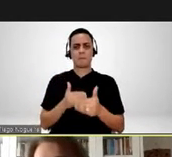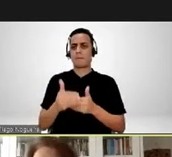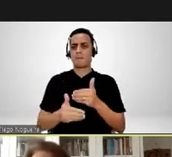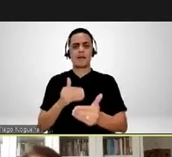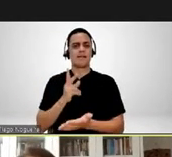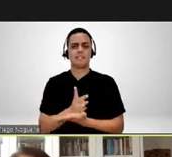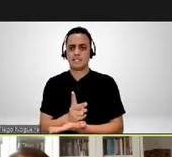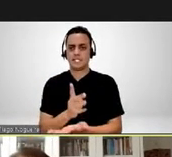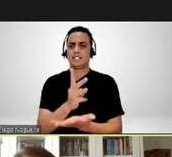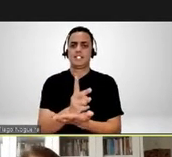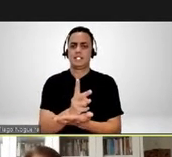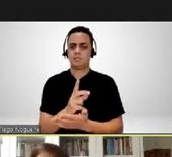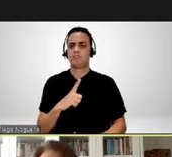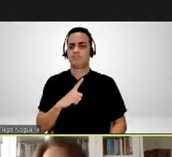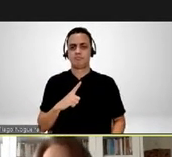tipo